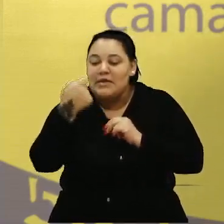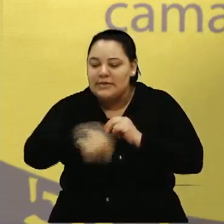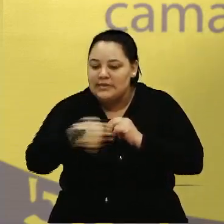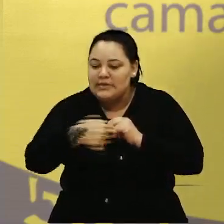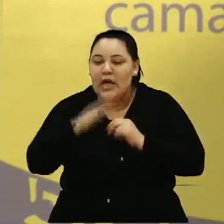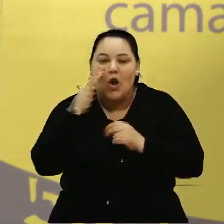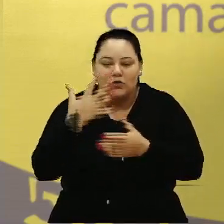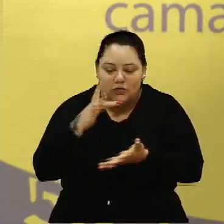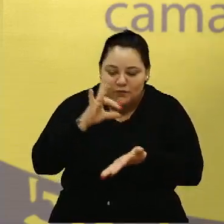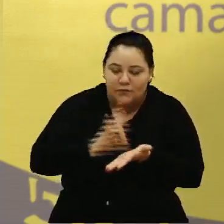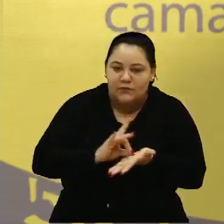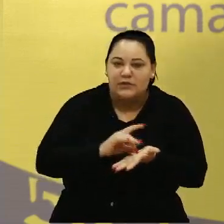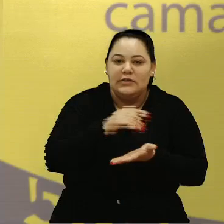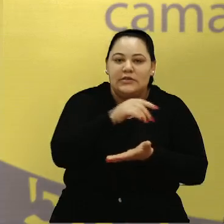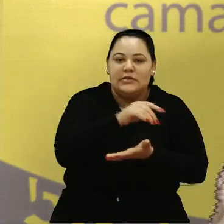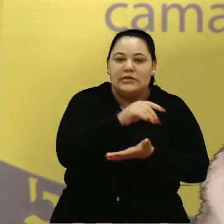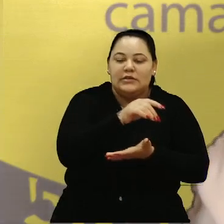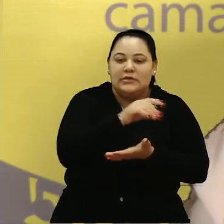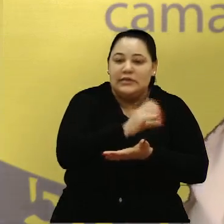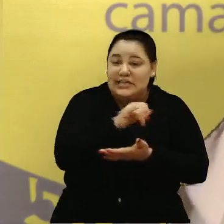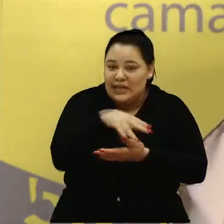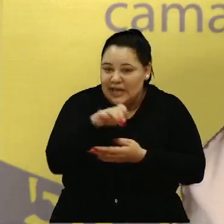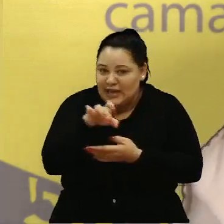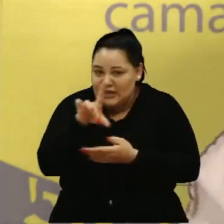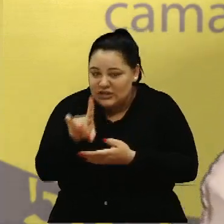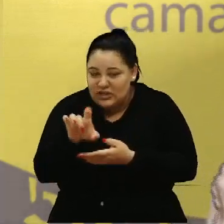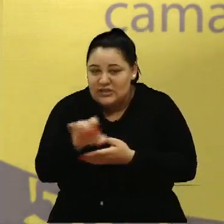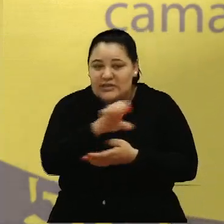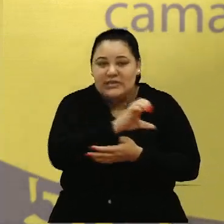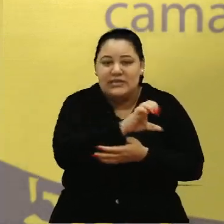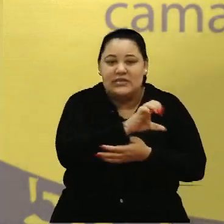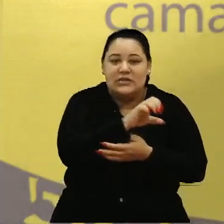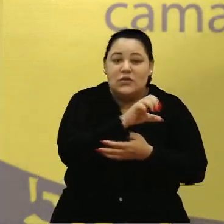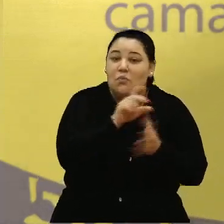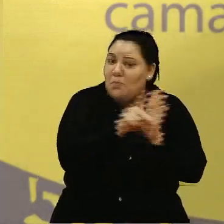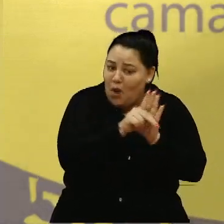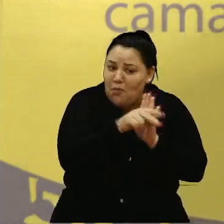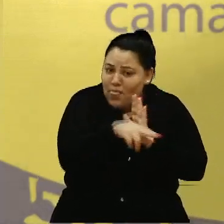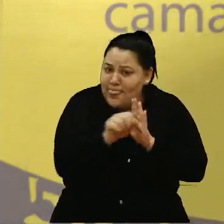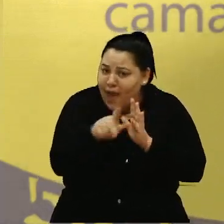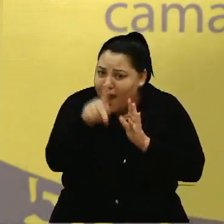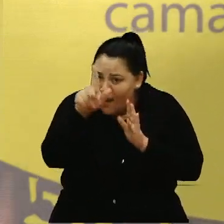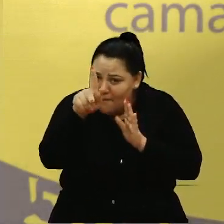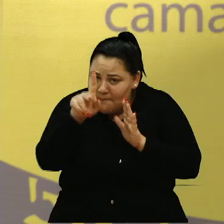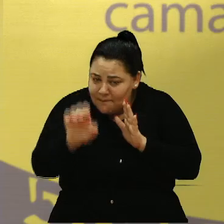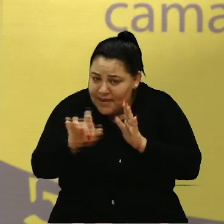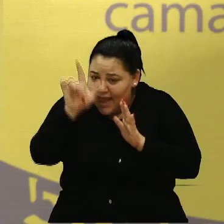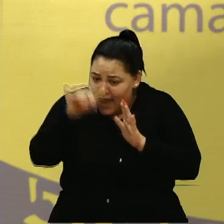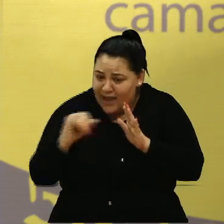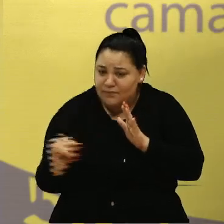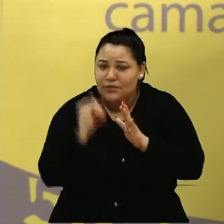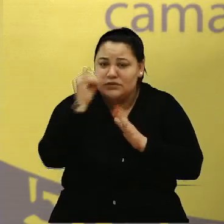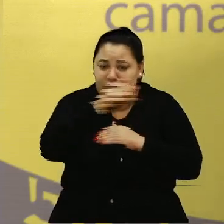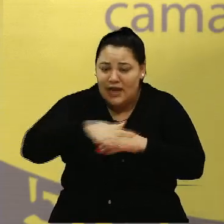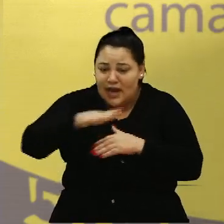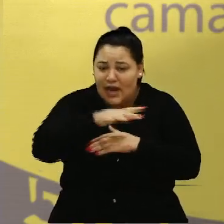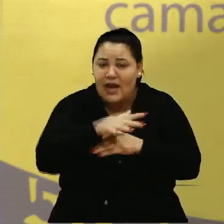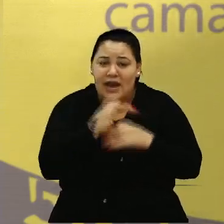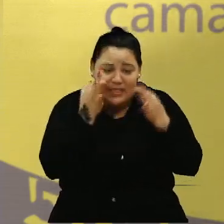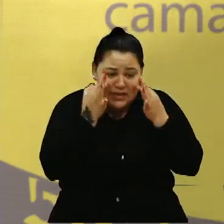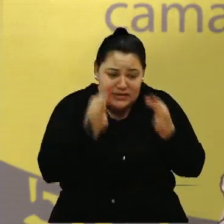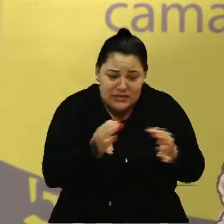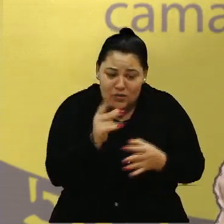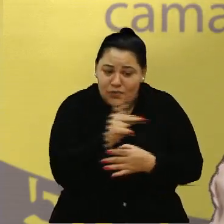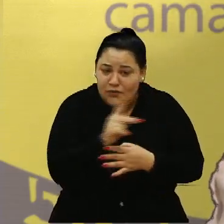Tanto Cined, CEMAP e o próprio NAP são importantes para a área da educação. O NAP focado aí para professores